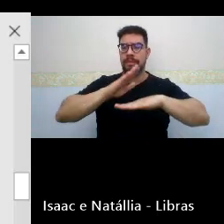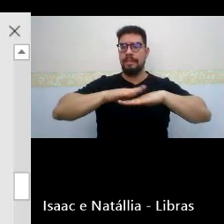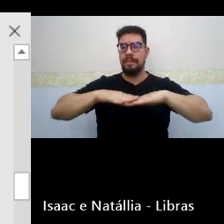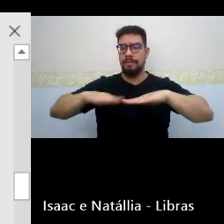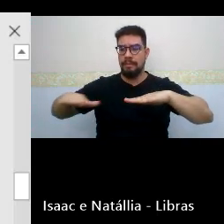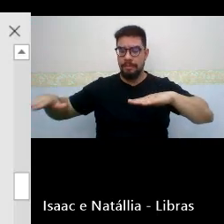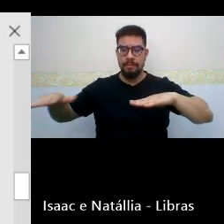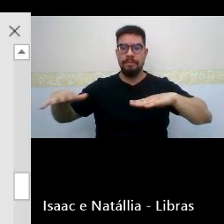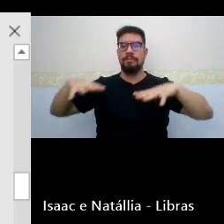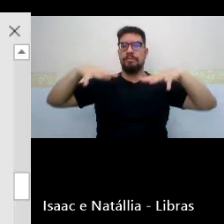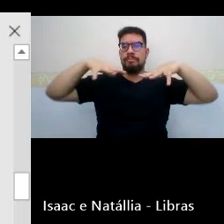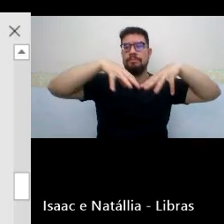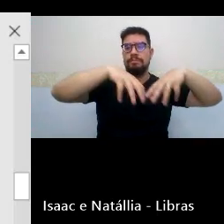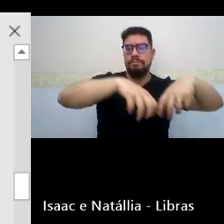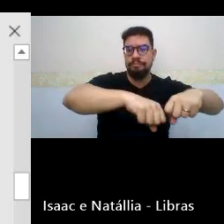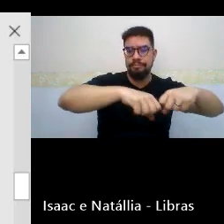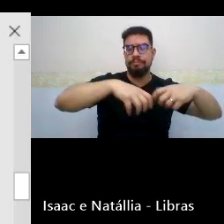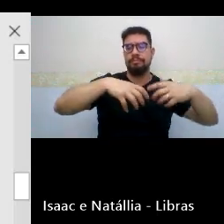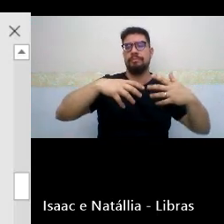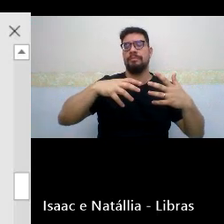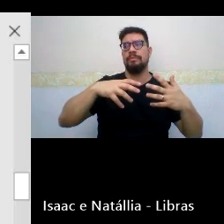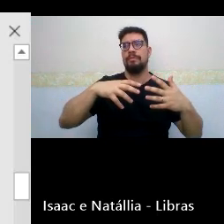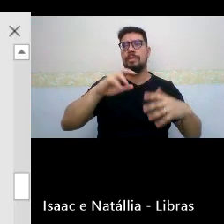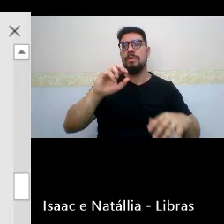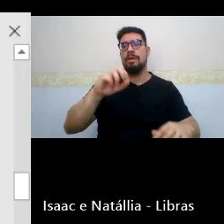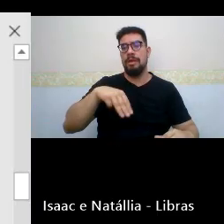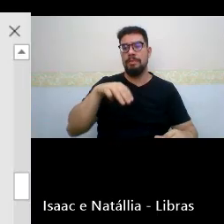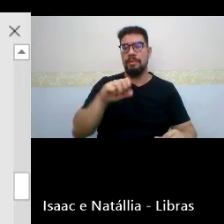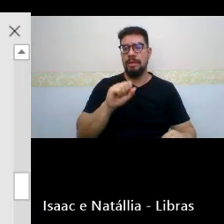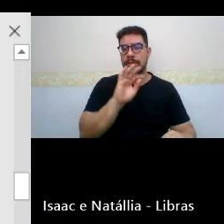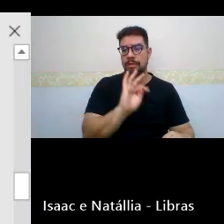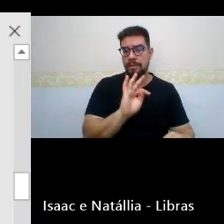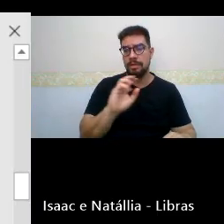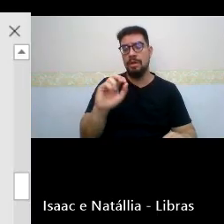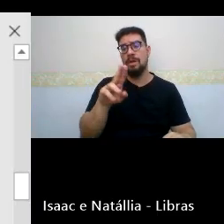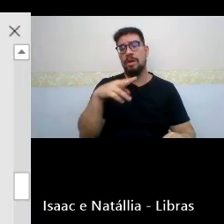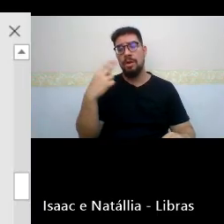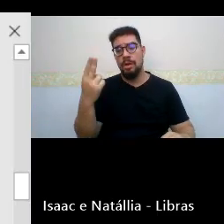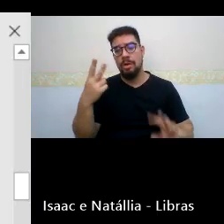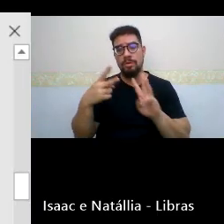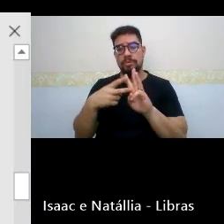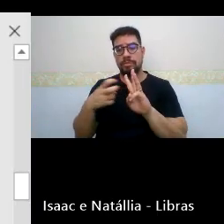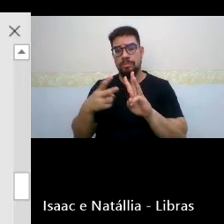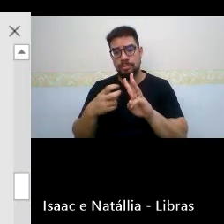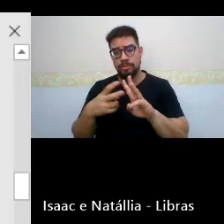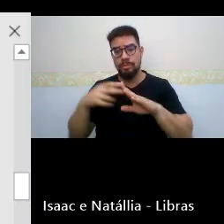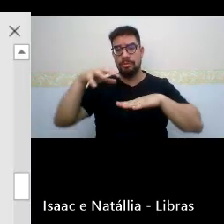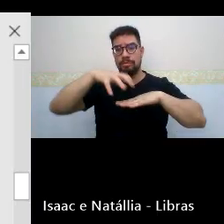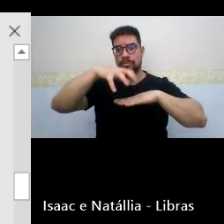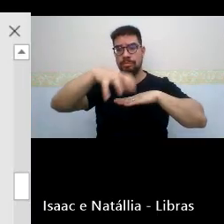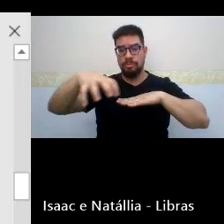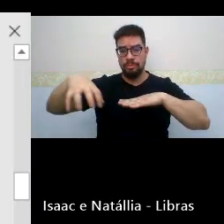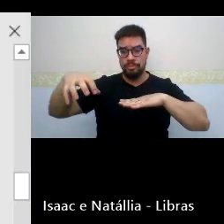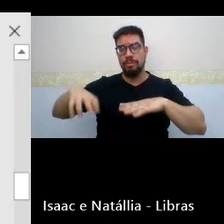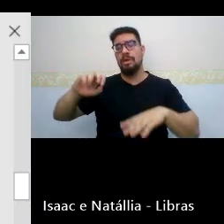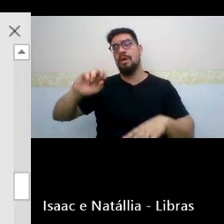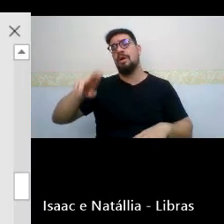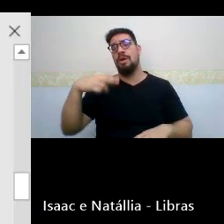MST, ele pode morar em uma aldeia indígena, em uma aldeia de pescadores, e esse ser